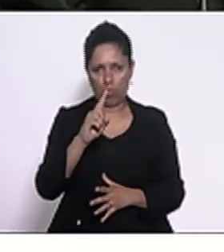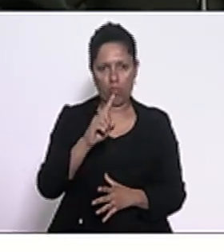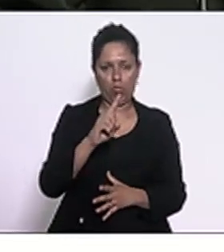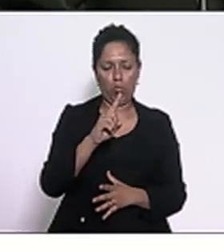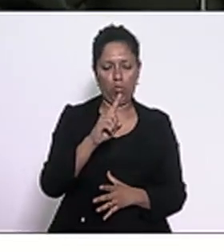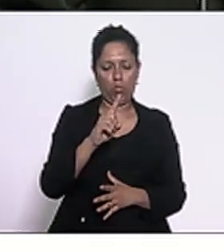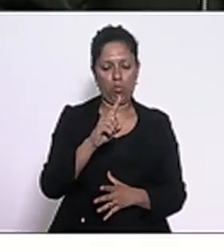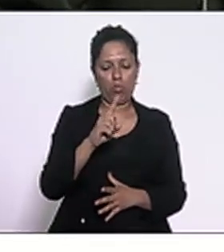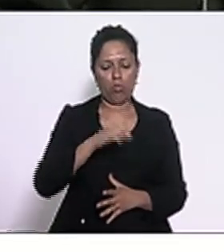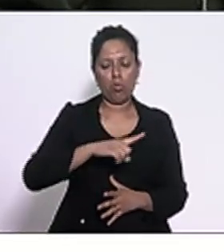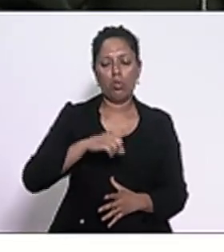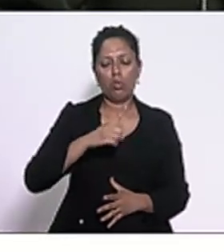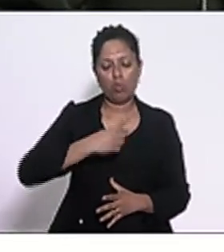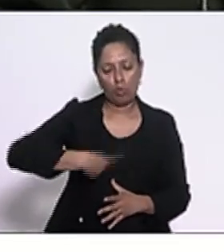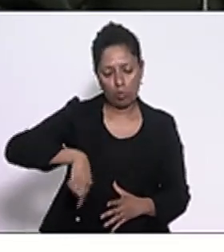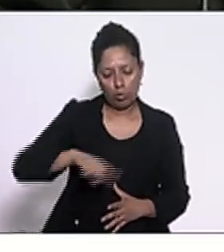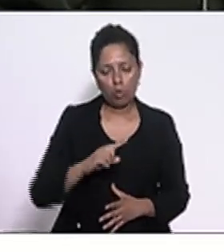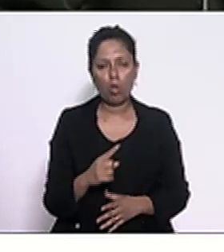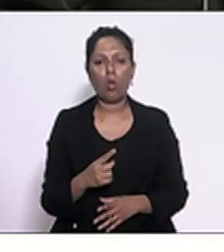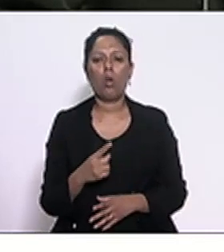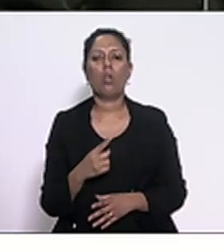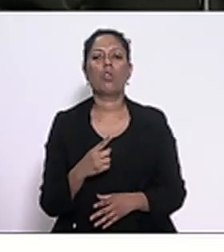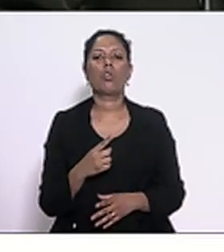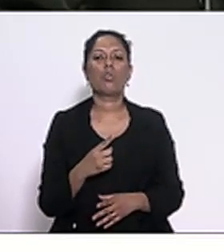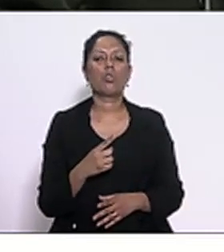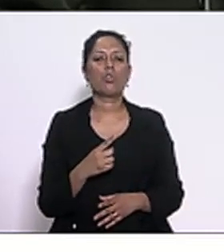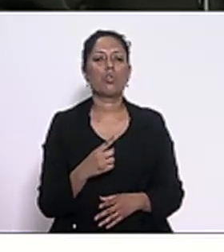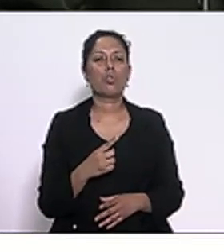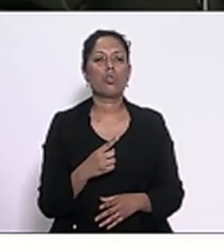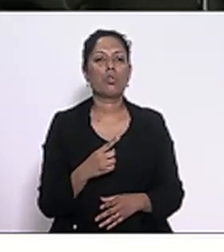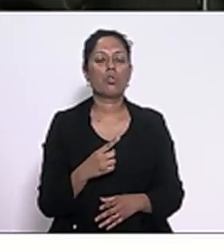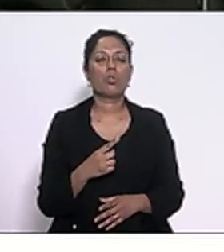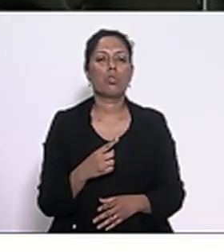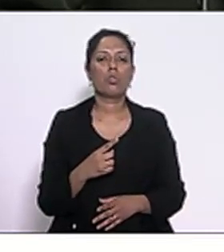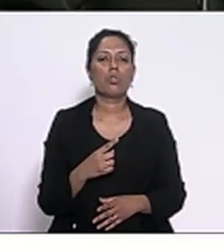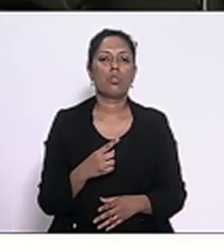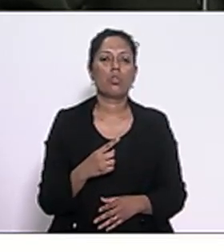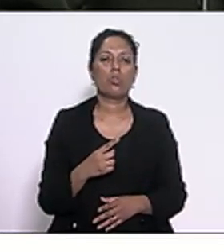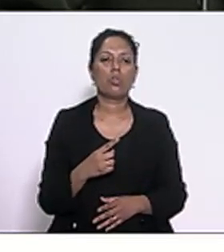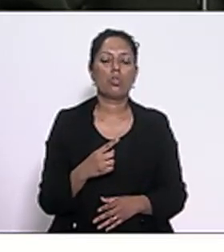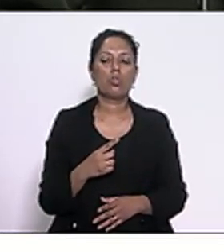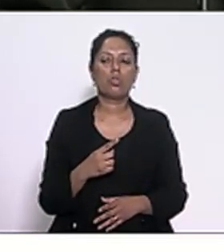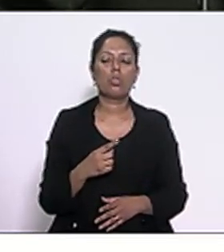nenhuma fala da inovação. Utilizar bem a